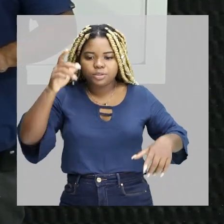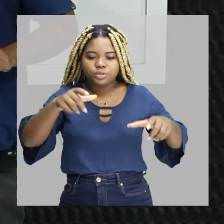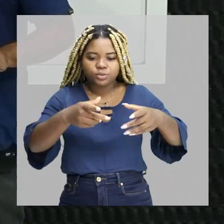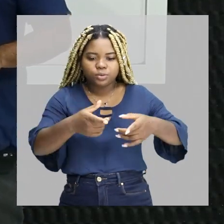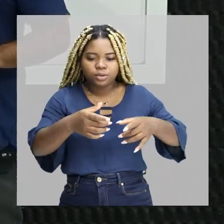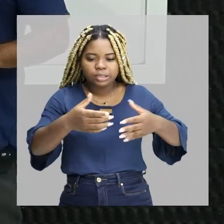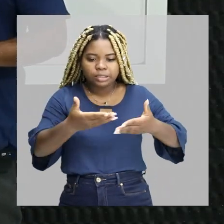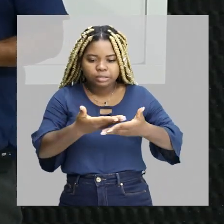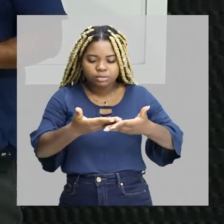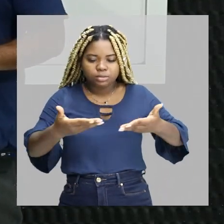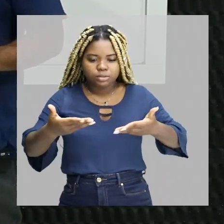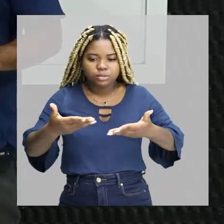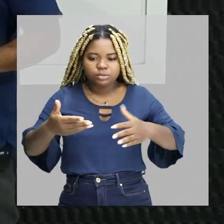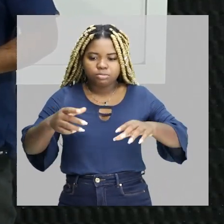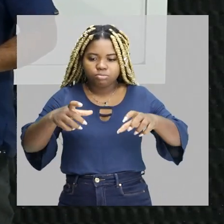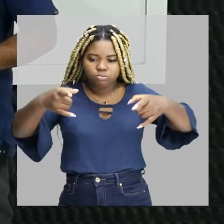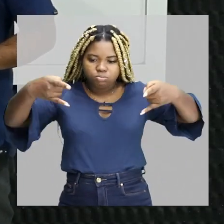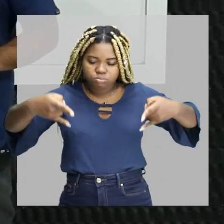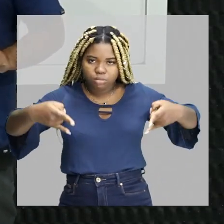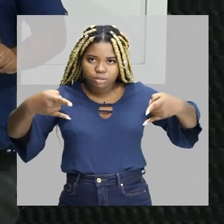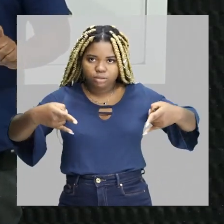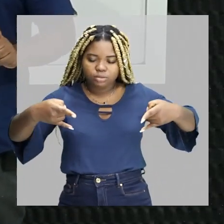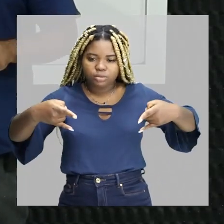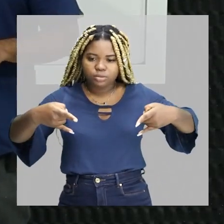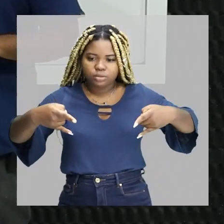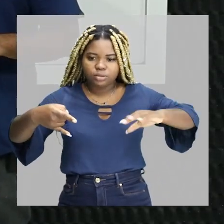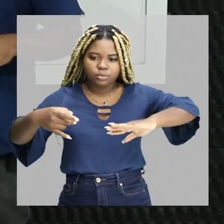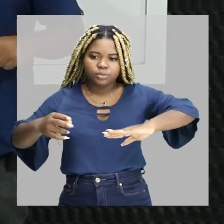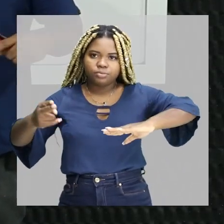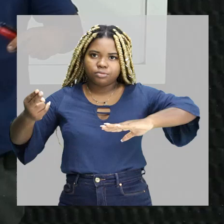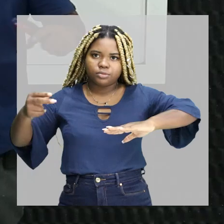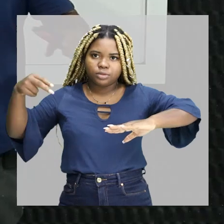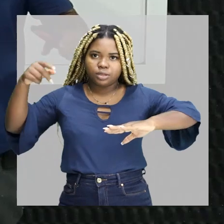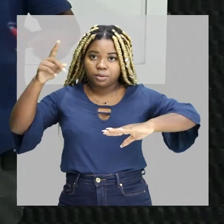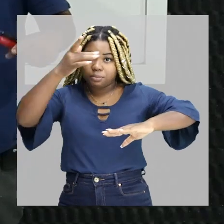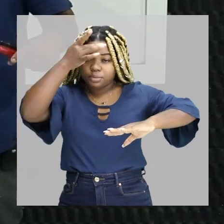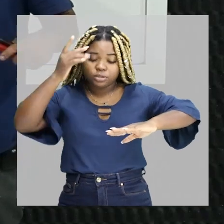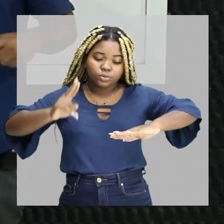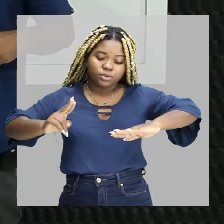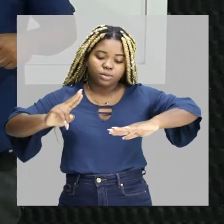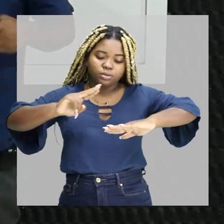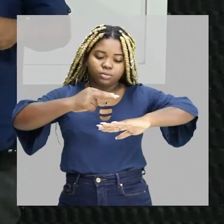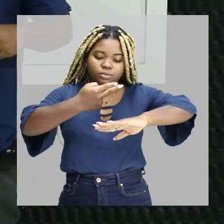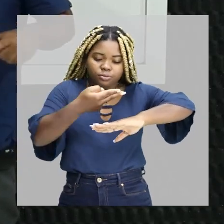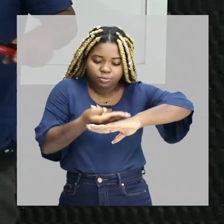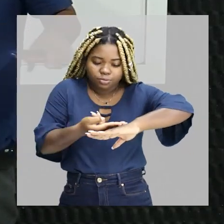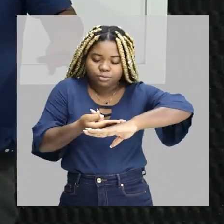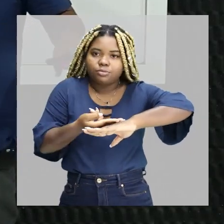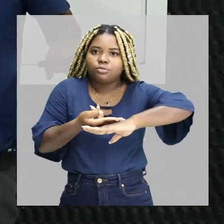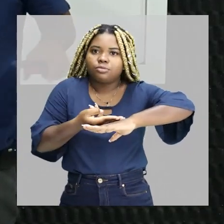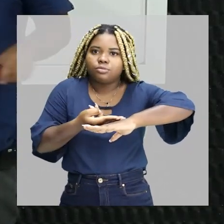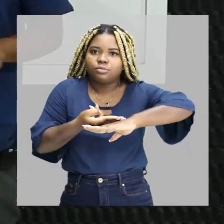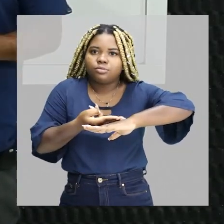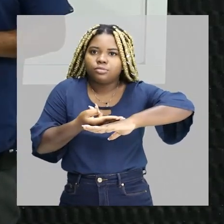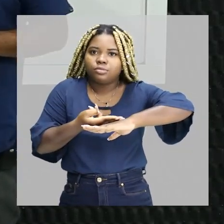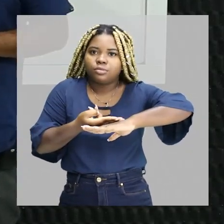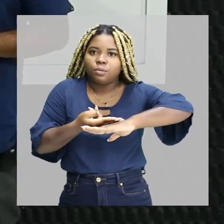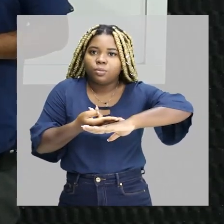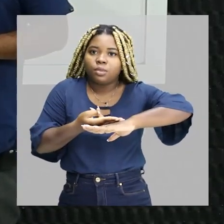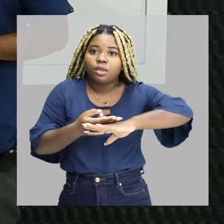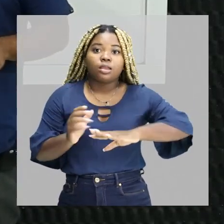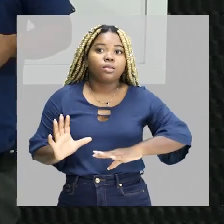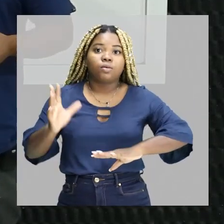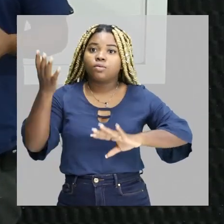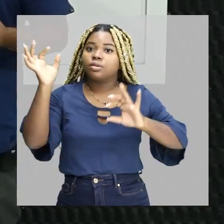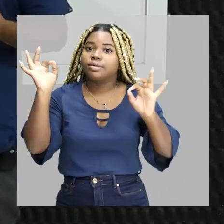não se furam, né, eles não sofrem nada. Isso por quê? Porque há uma distribuição, né, de força de todo o corpo ali, tá